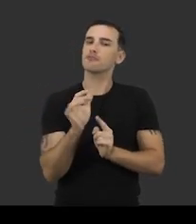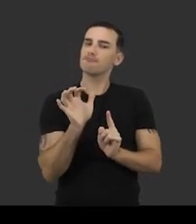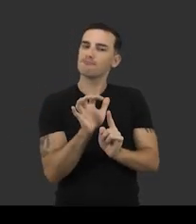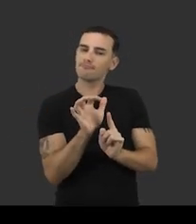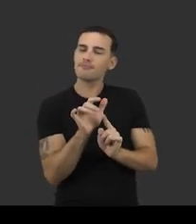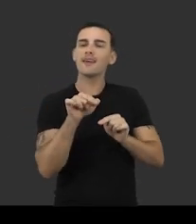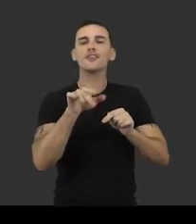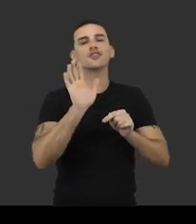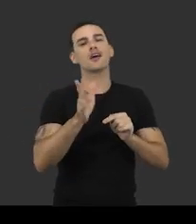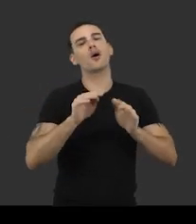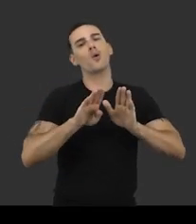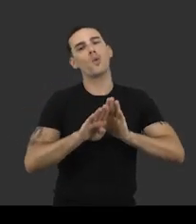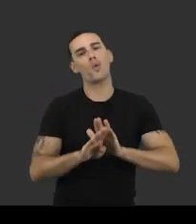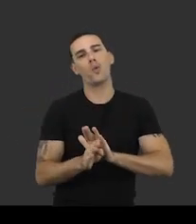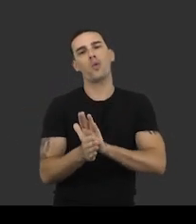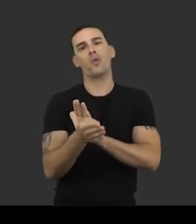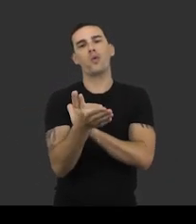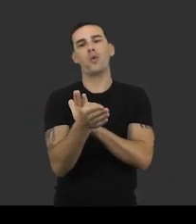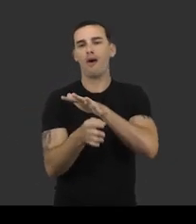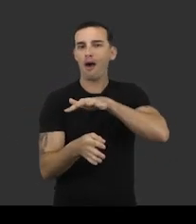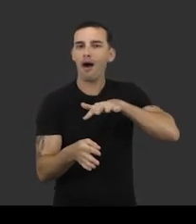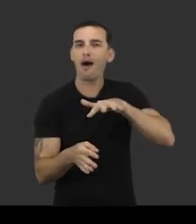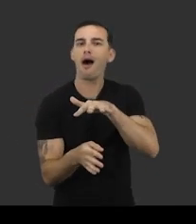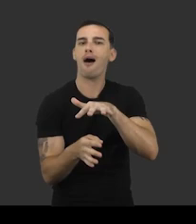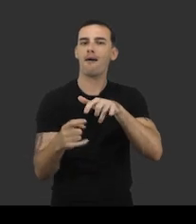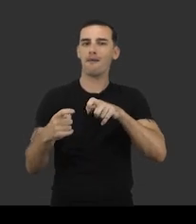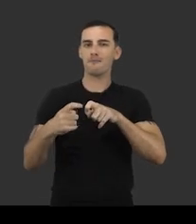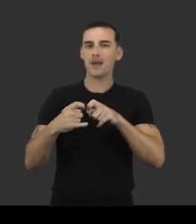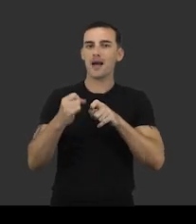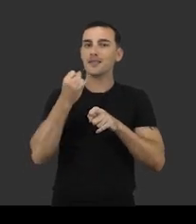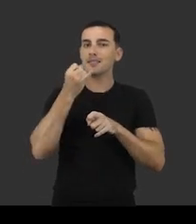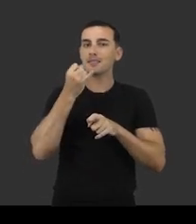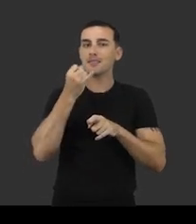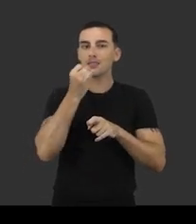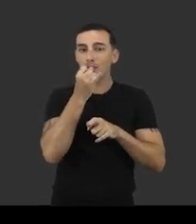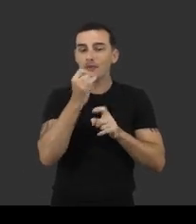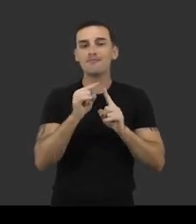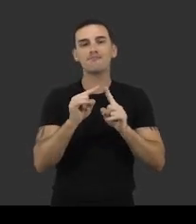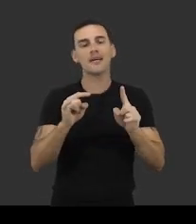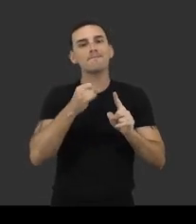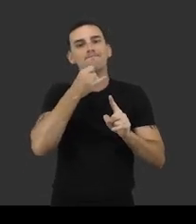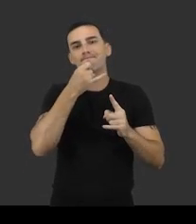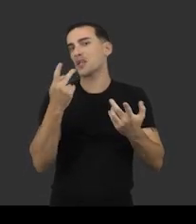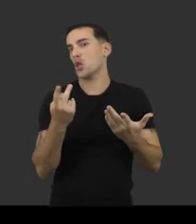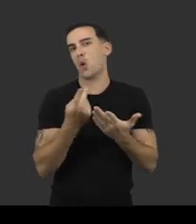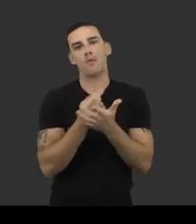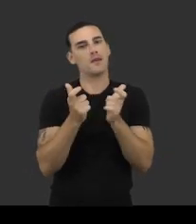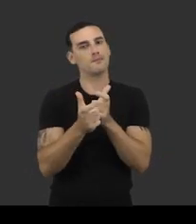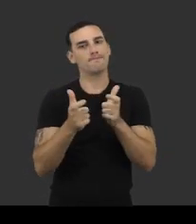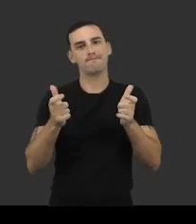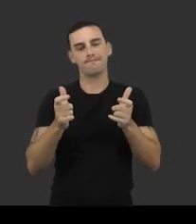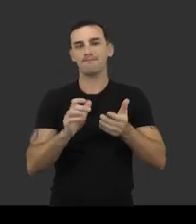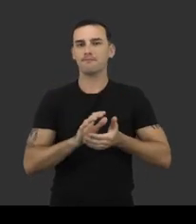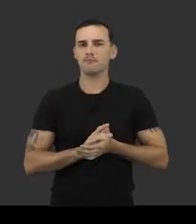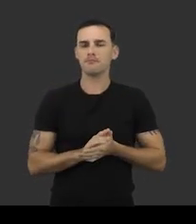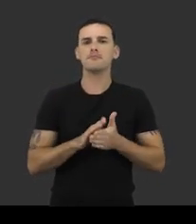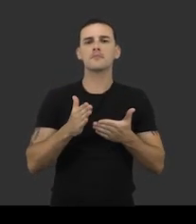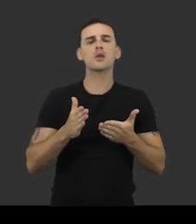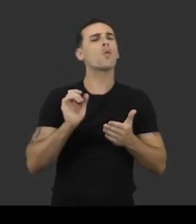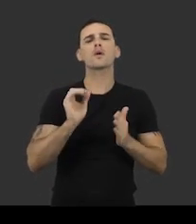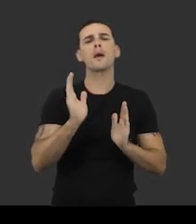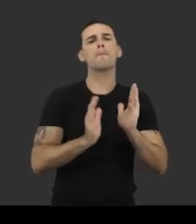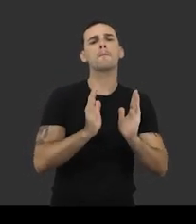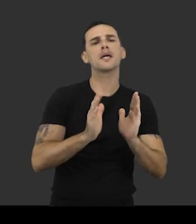ele já vai estar habituado com esse ambiente odontológico, mas infelizmente nem sempre isso é possível. E de quanto em